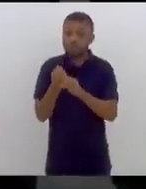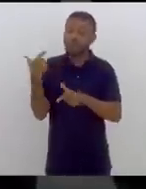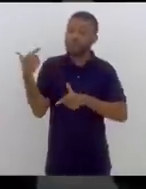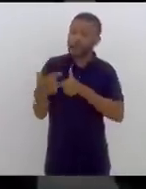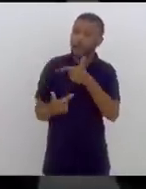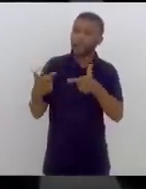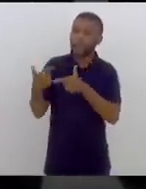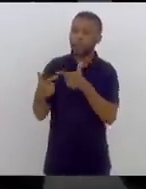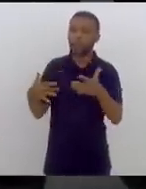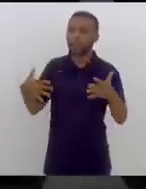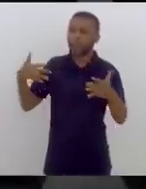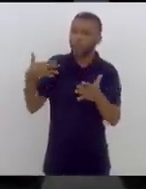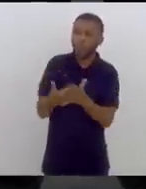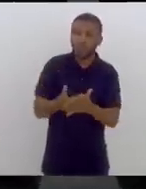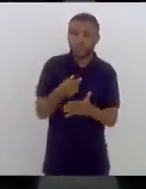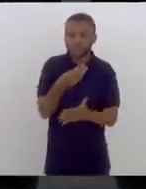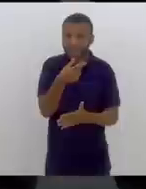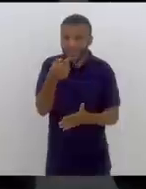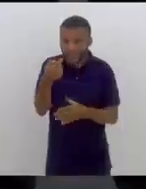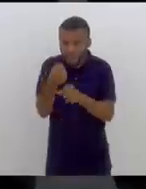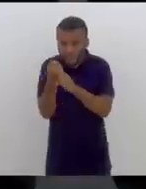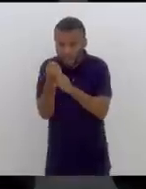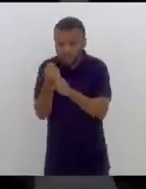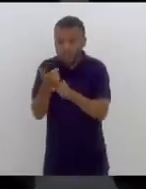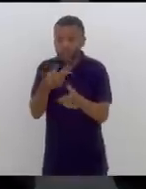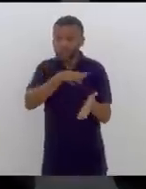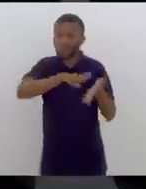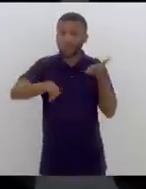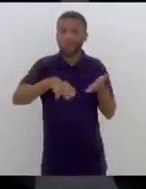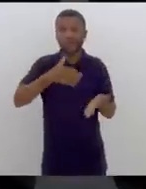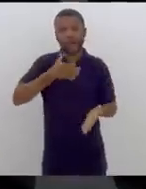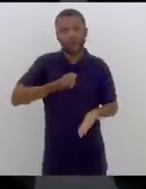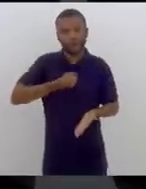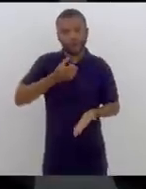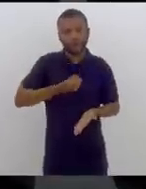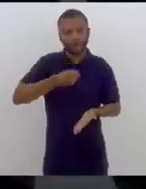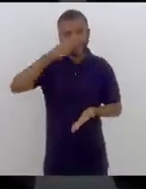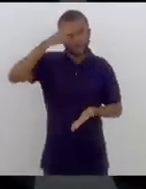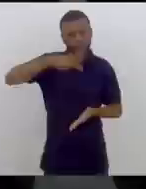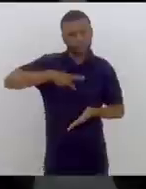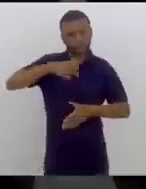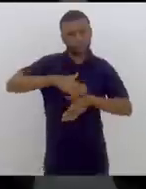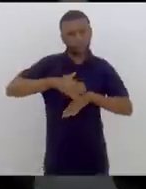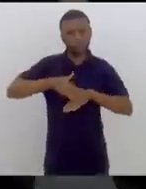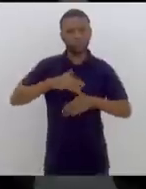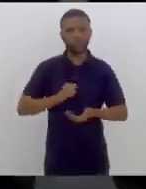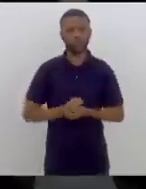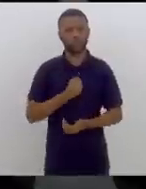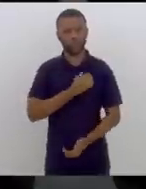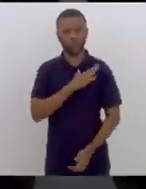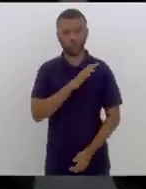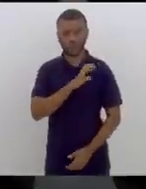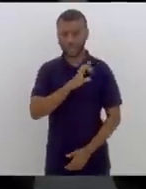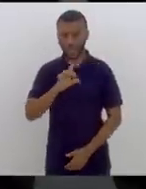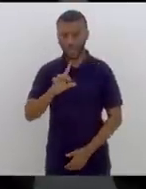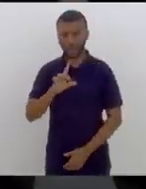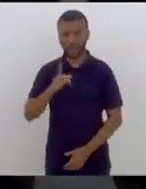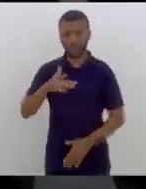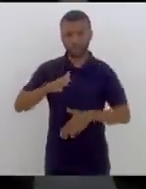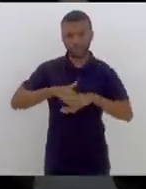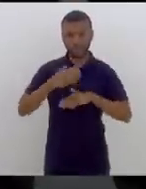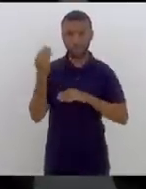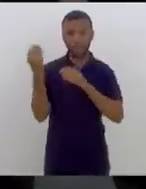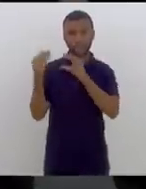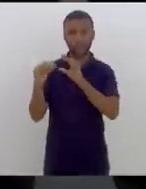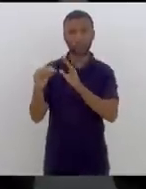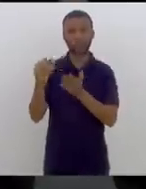com 37 anos você excluído Esse é covardia que fizeram comigo O coronel mesmo no comando geral Bota lá no